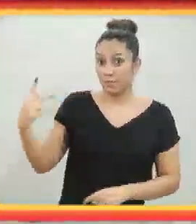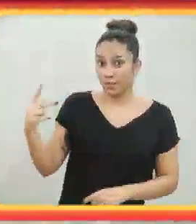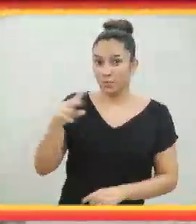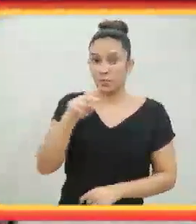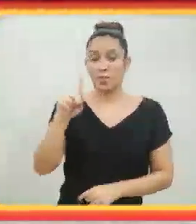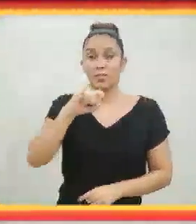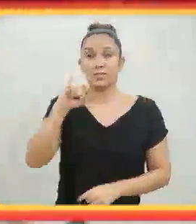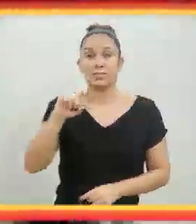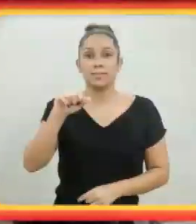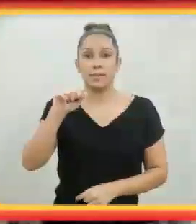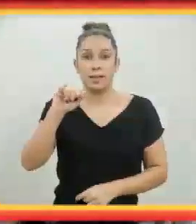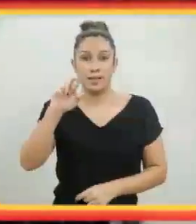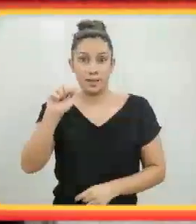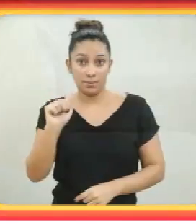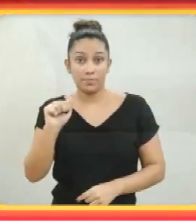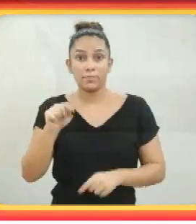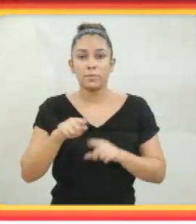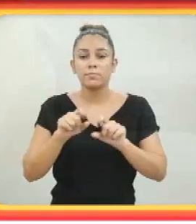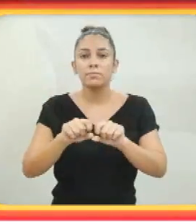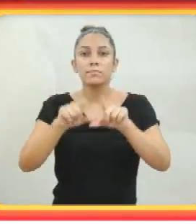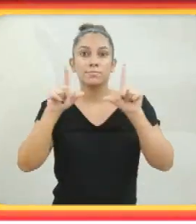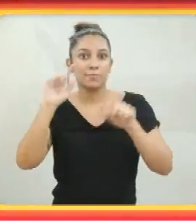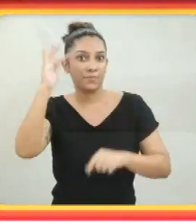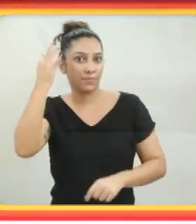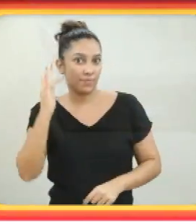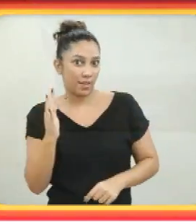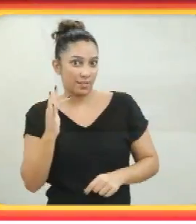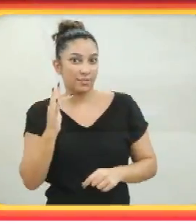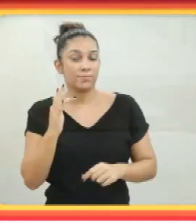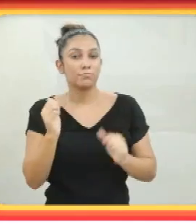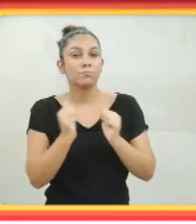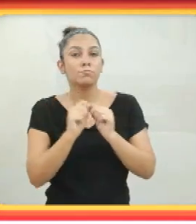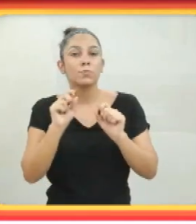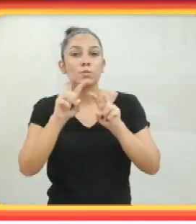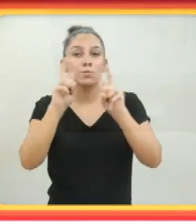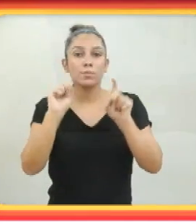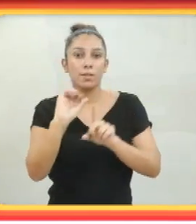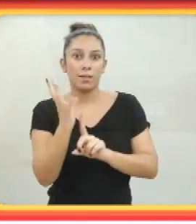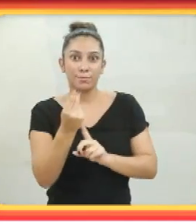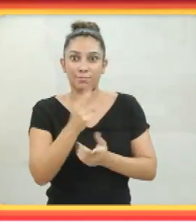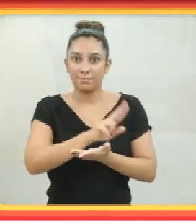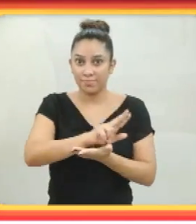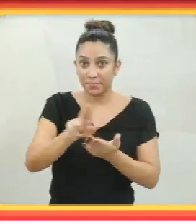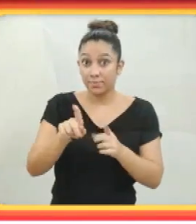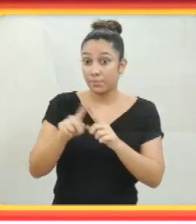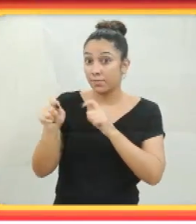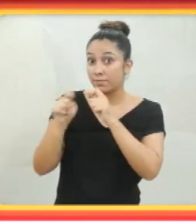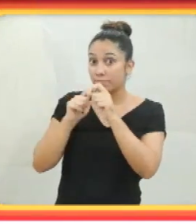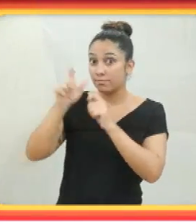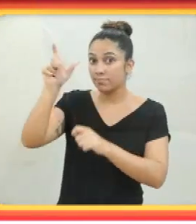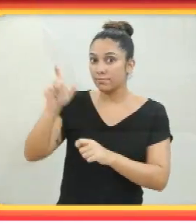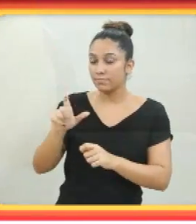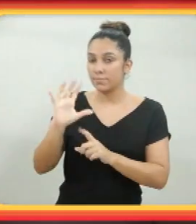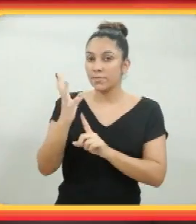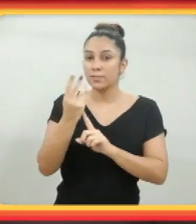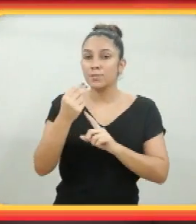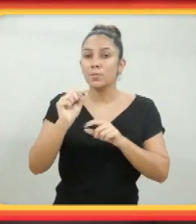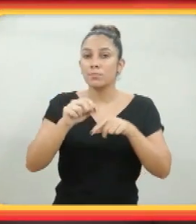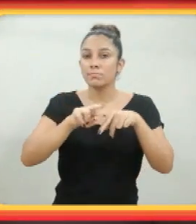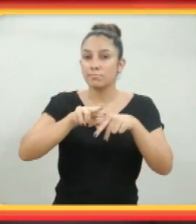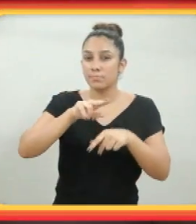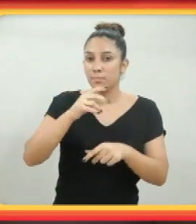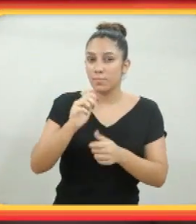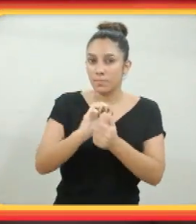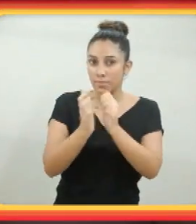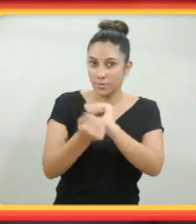da Kátia, a Isaura. E na série de Fernanda Honorato sobre atividades artísticas, uma entrevista com a